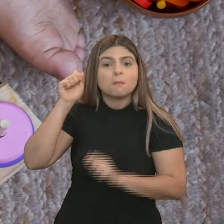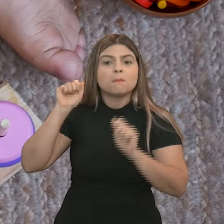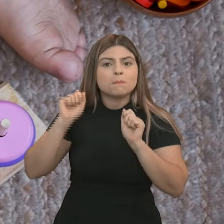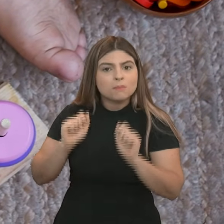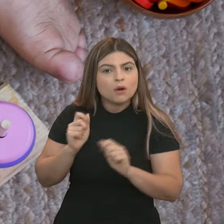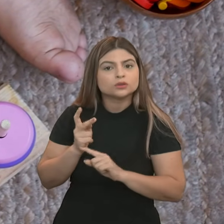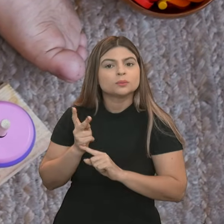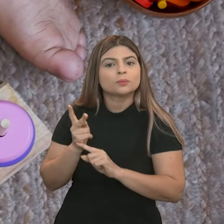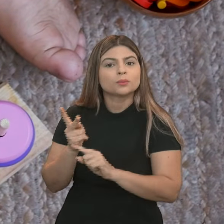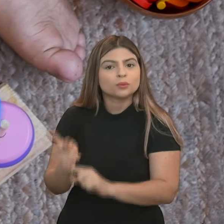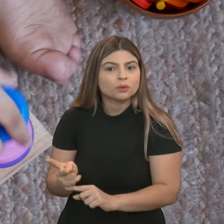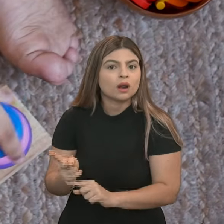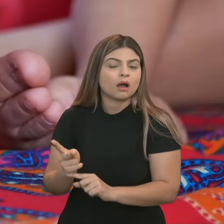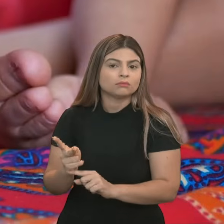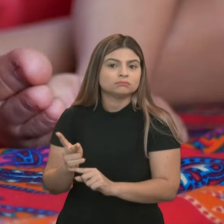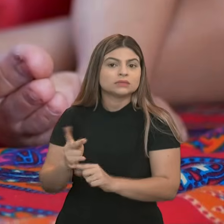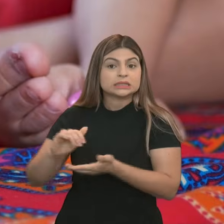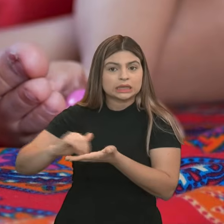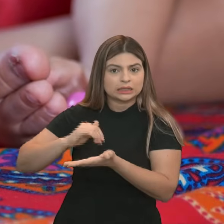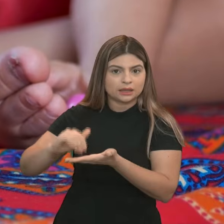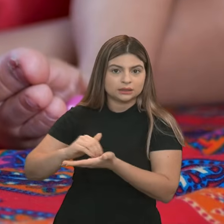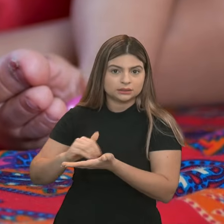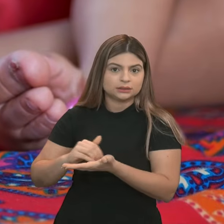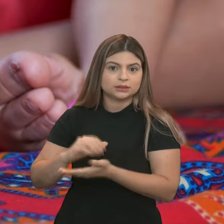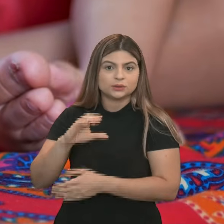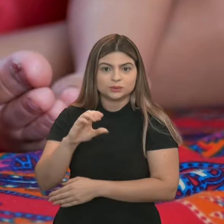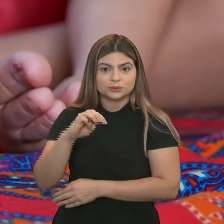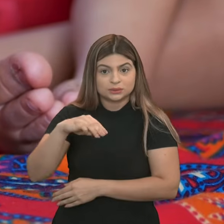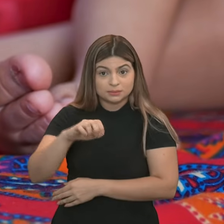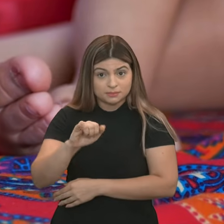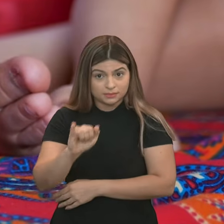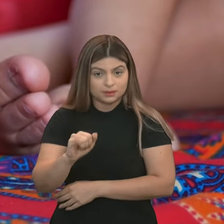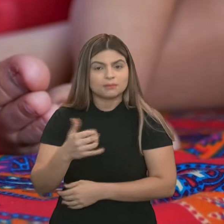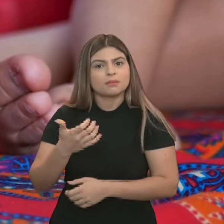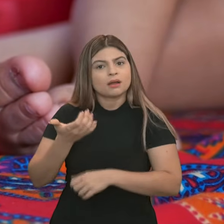do CEMEI onde trabalha para mais informações.